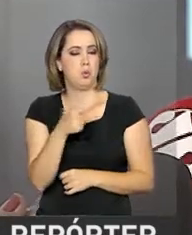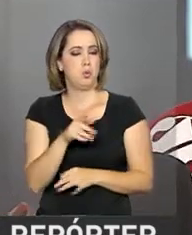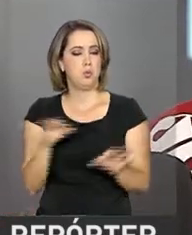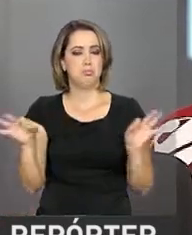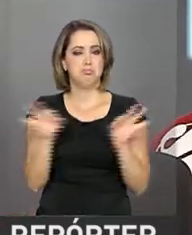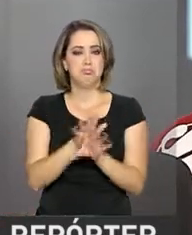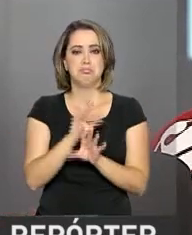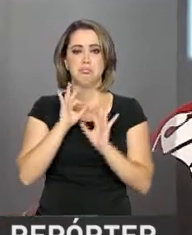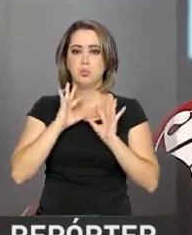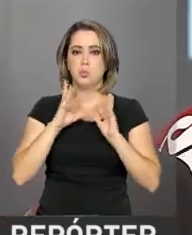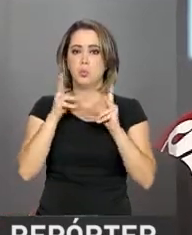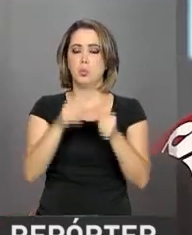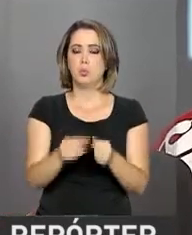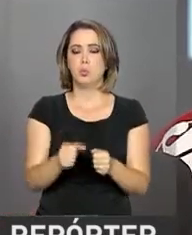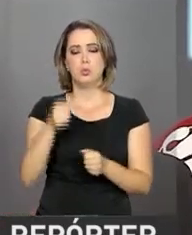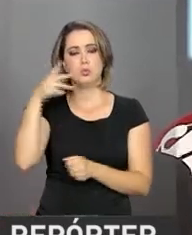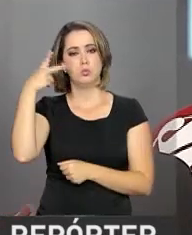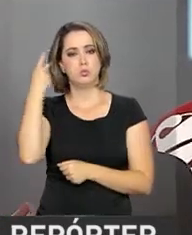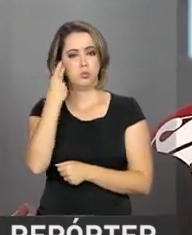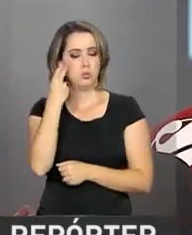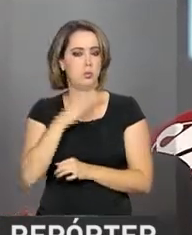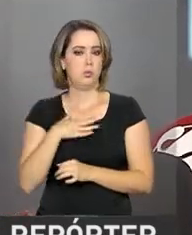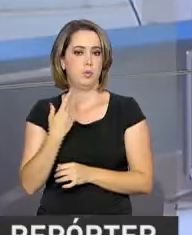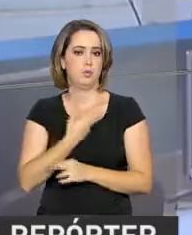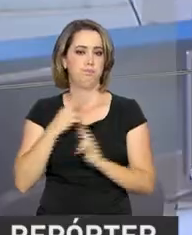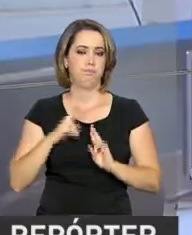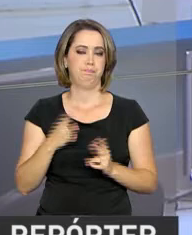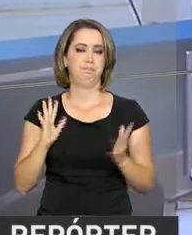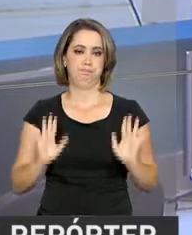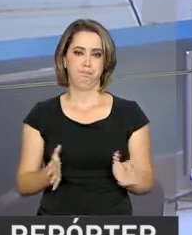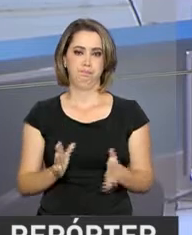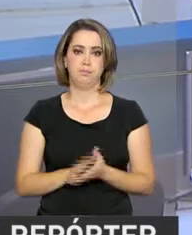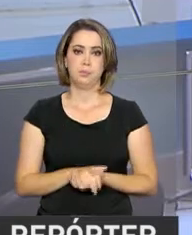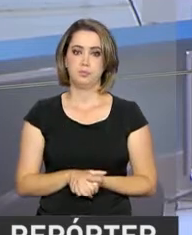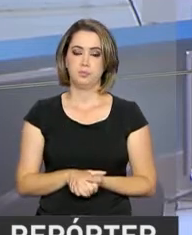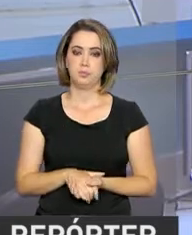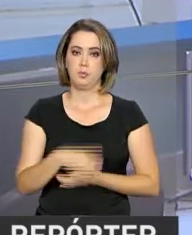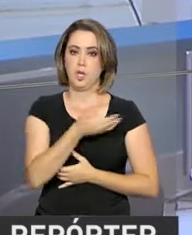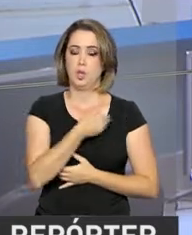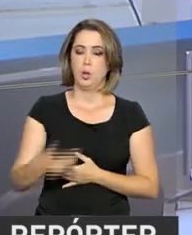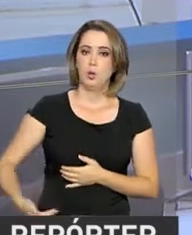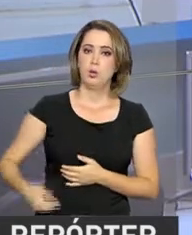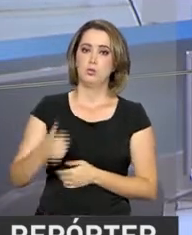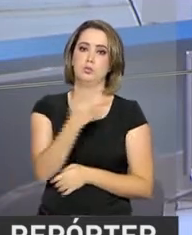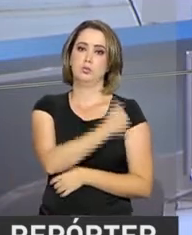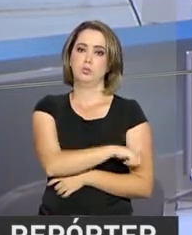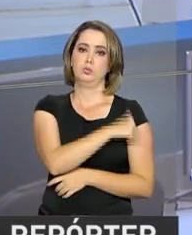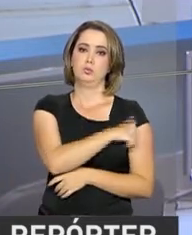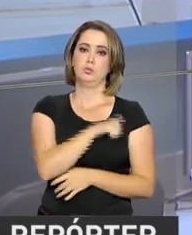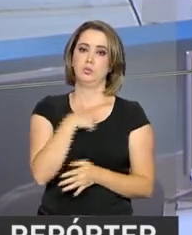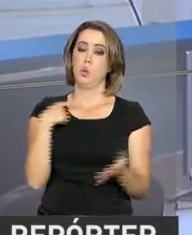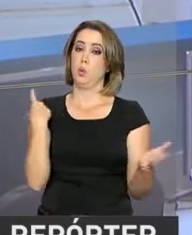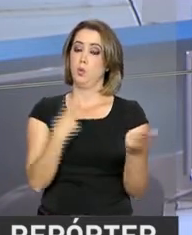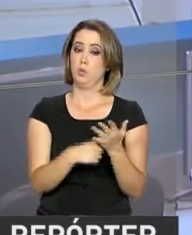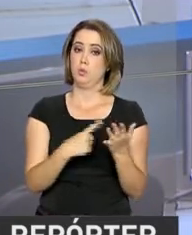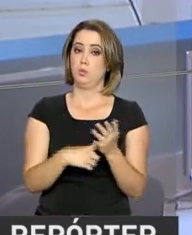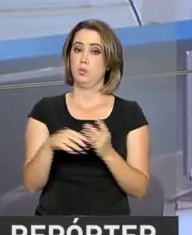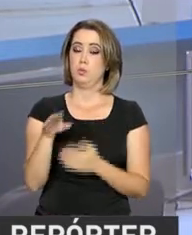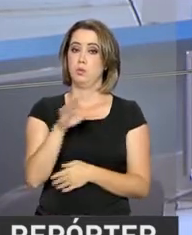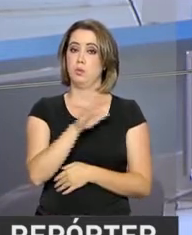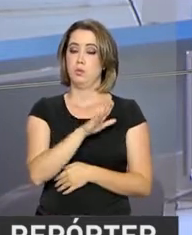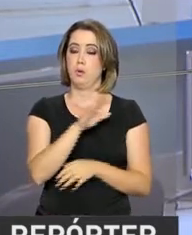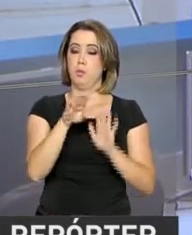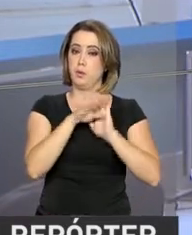que não esteja dentro daquilo que vai esperar o governo do rio de janeiro aderiu ao programa criança